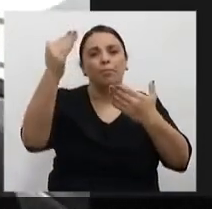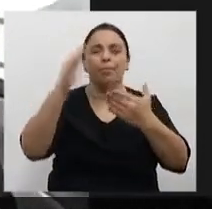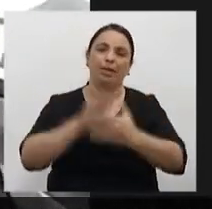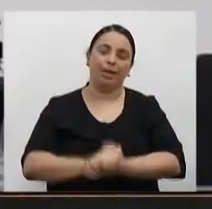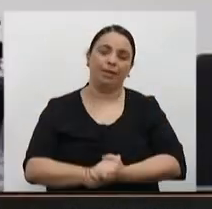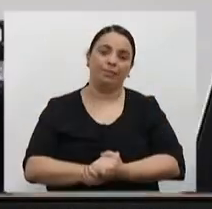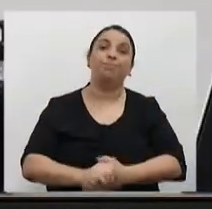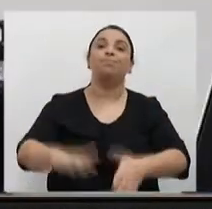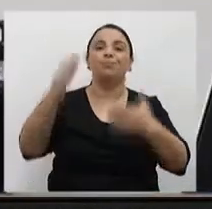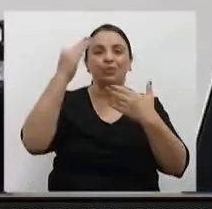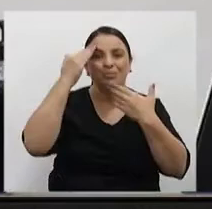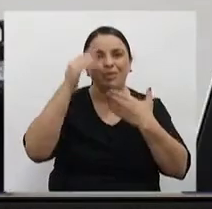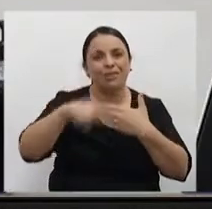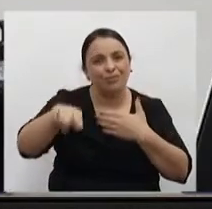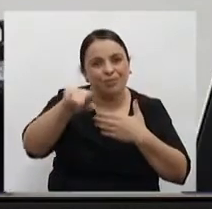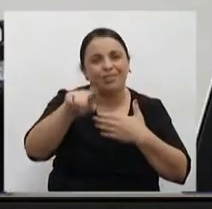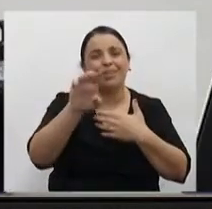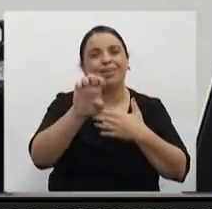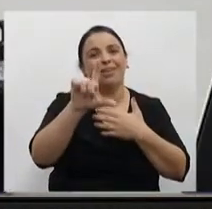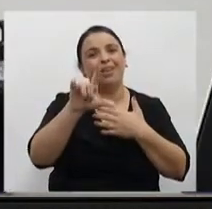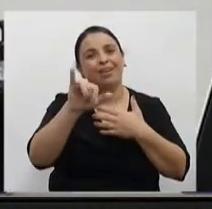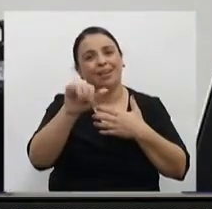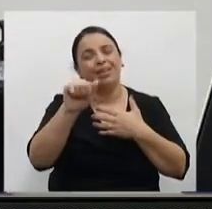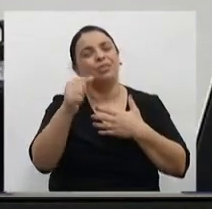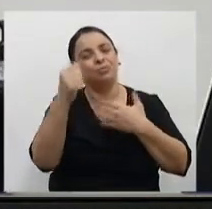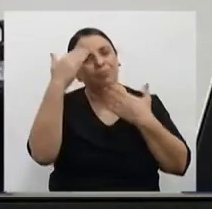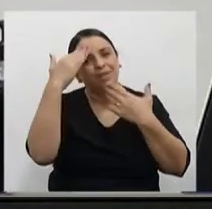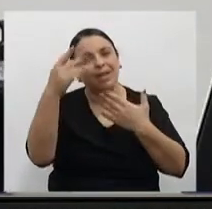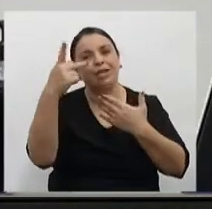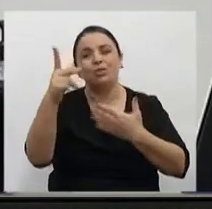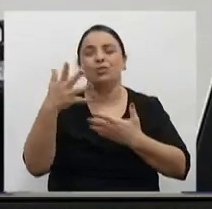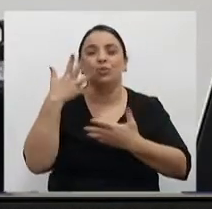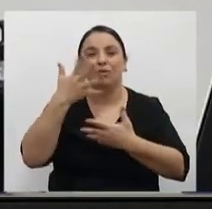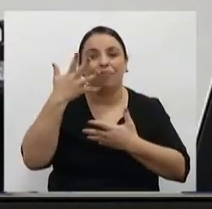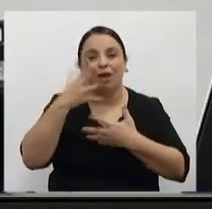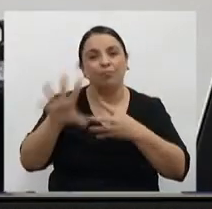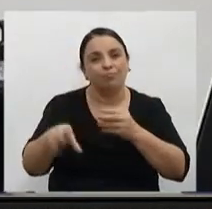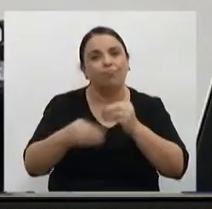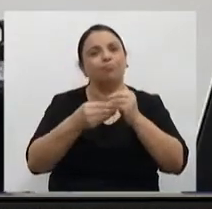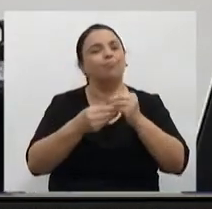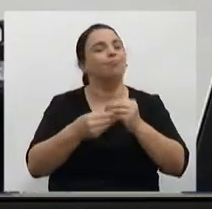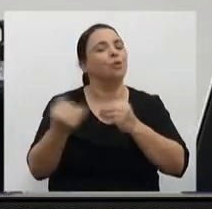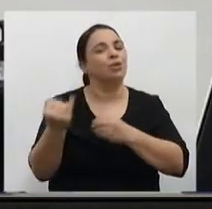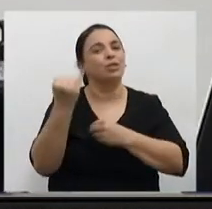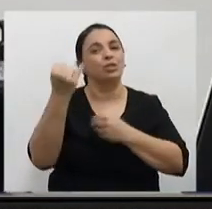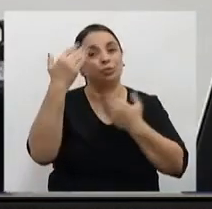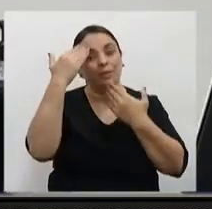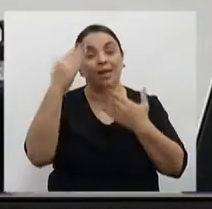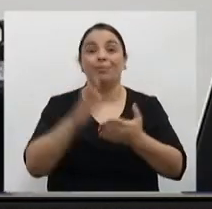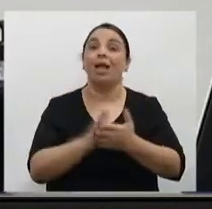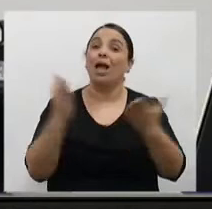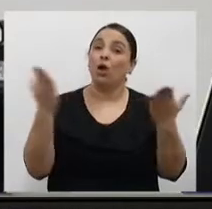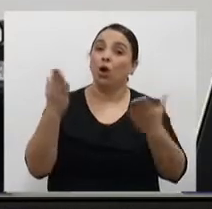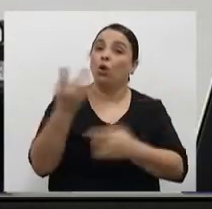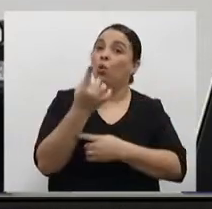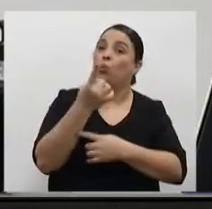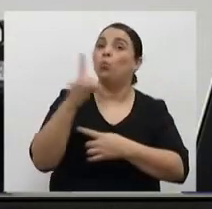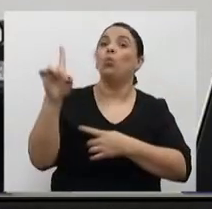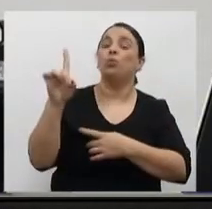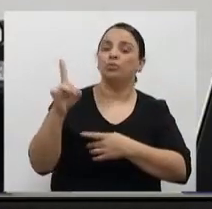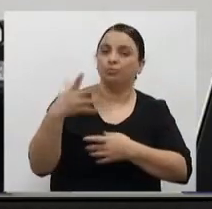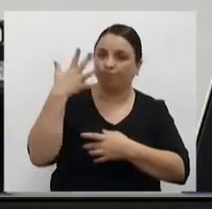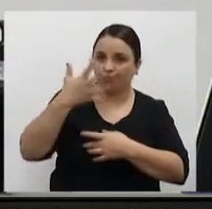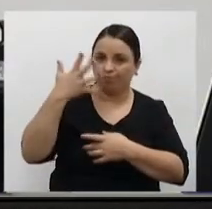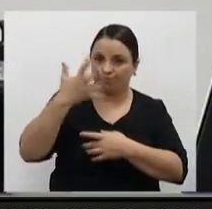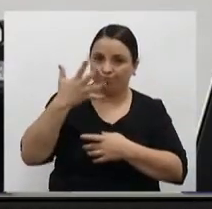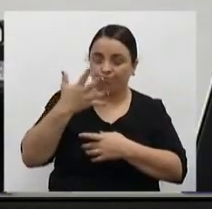Obrigado você, Elias. Agradecemos aí sua importante contribuição. Agora sim, vamos aqui para o último a fazer uso da palavra e em